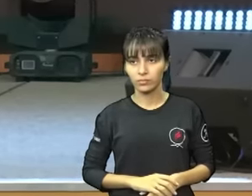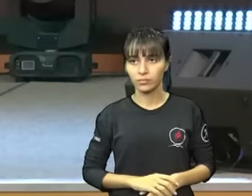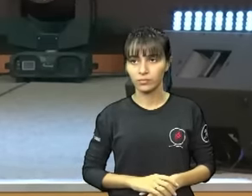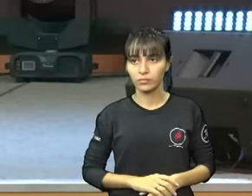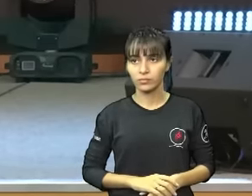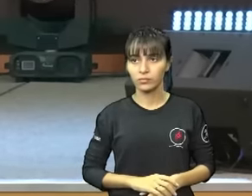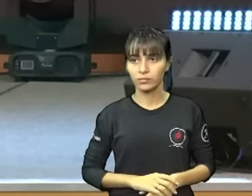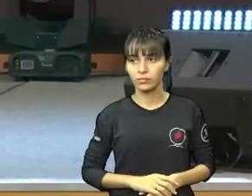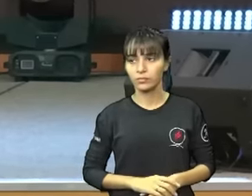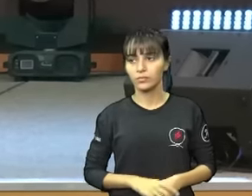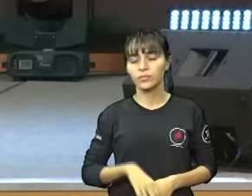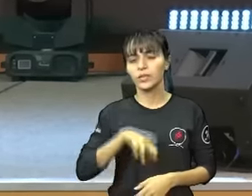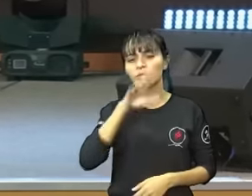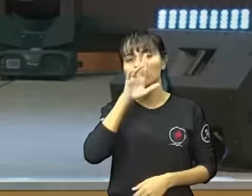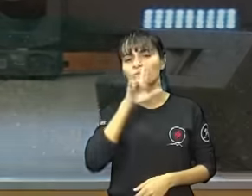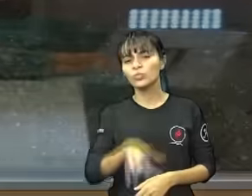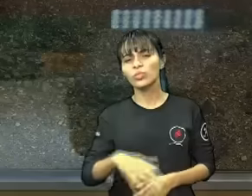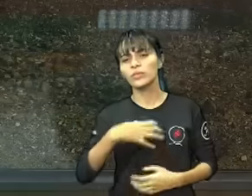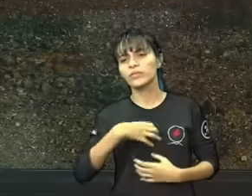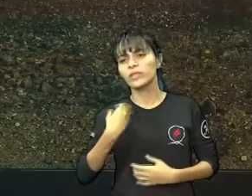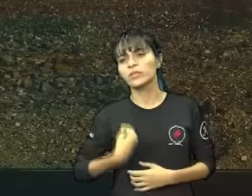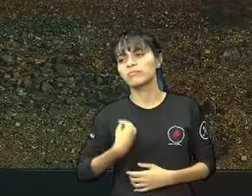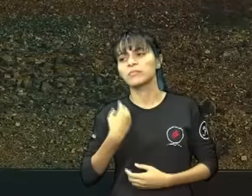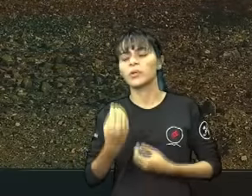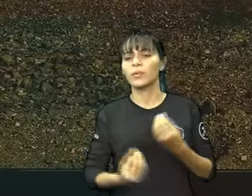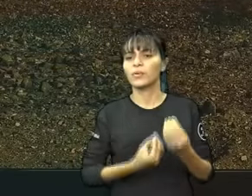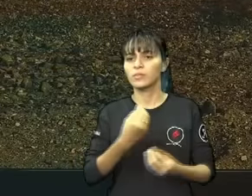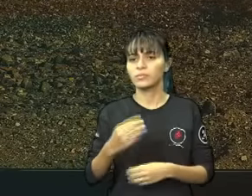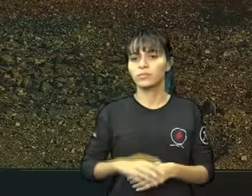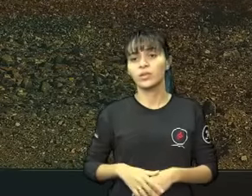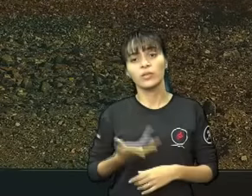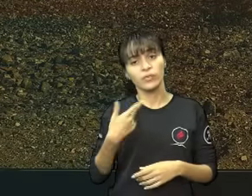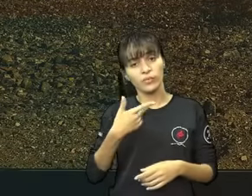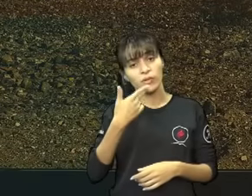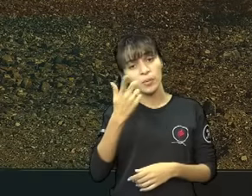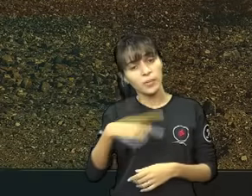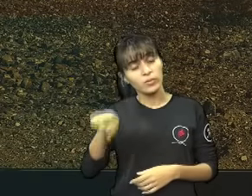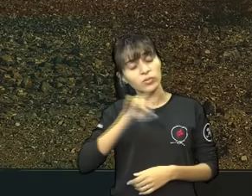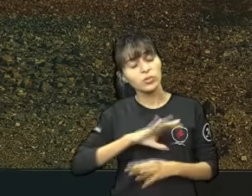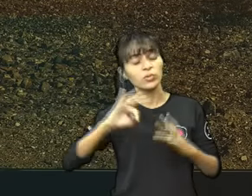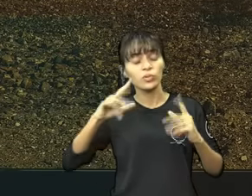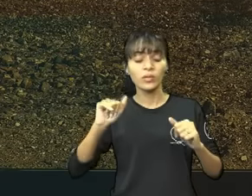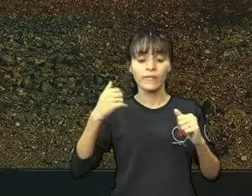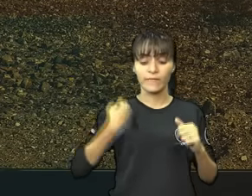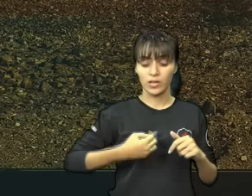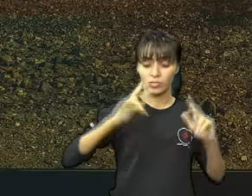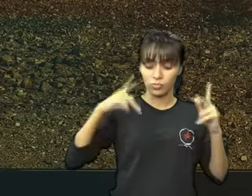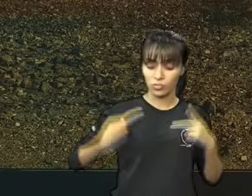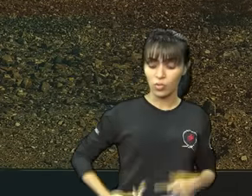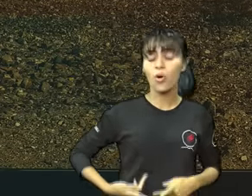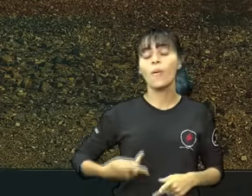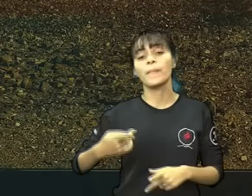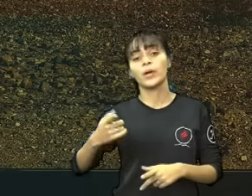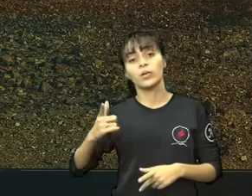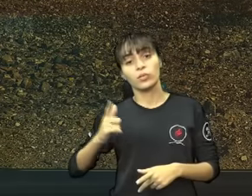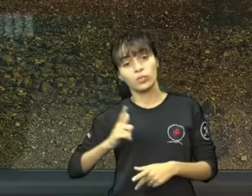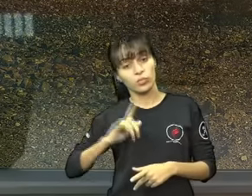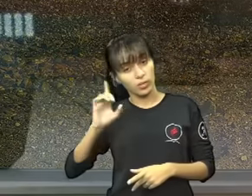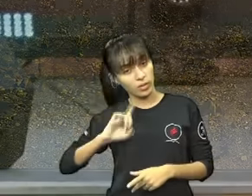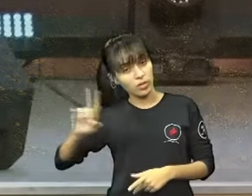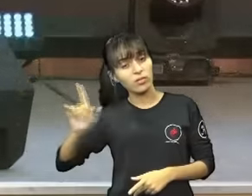em qual o resultado desse estilo de vida eu falei para vocês tudo na vida dos homens ou na vida com Deus e resultado